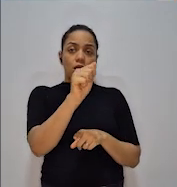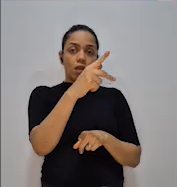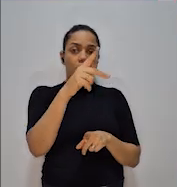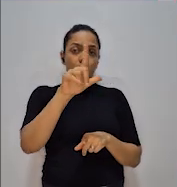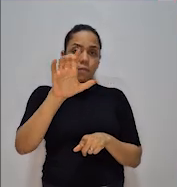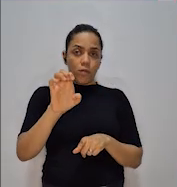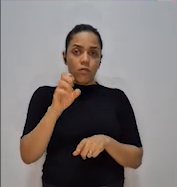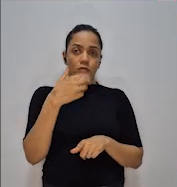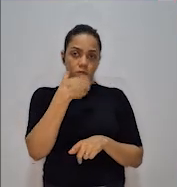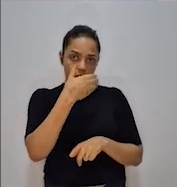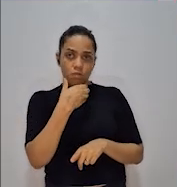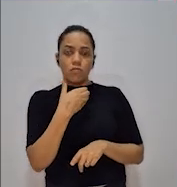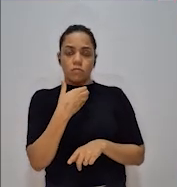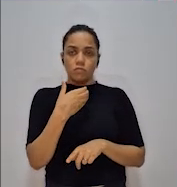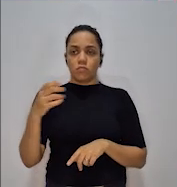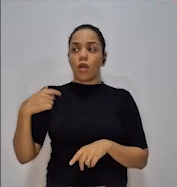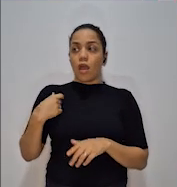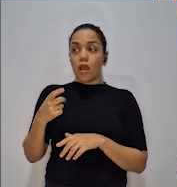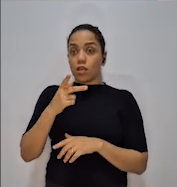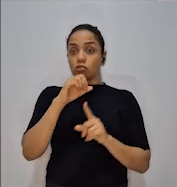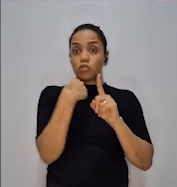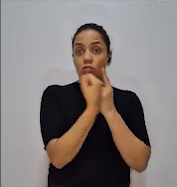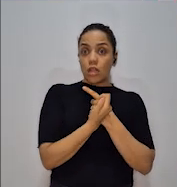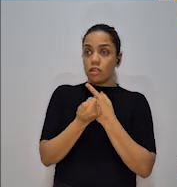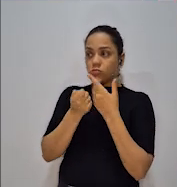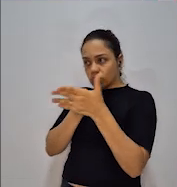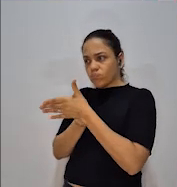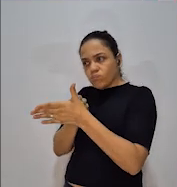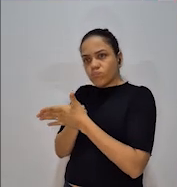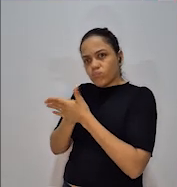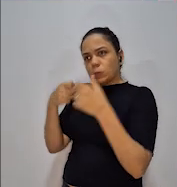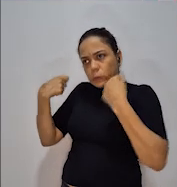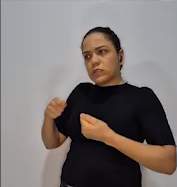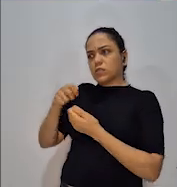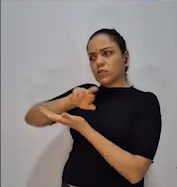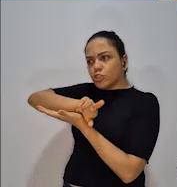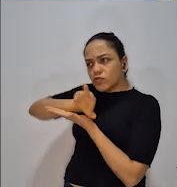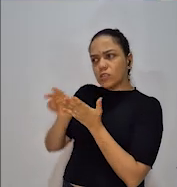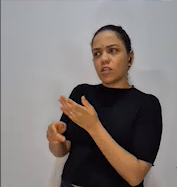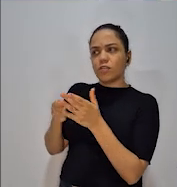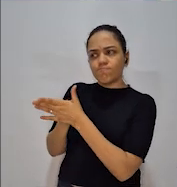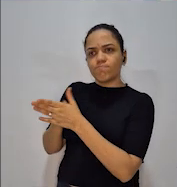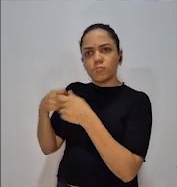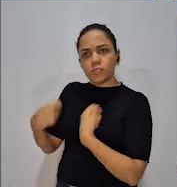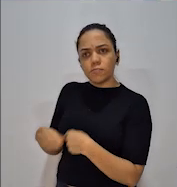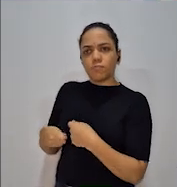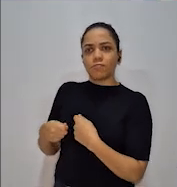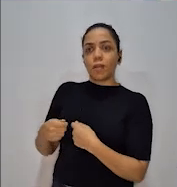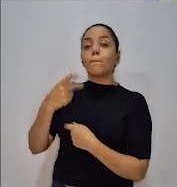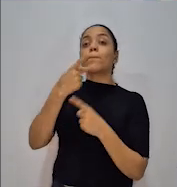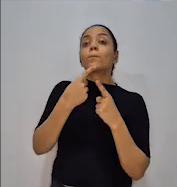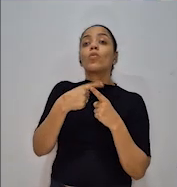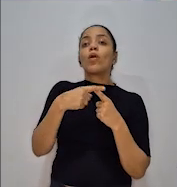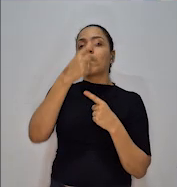por conta da pressão dos seus clientes e funcionários. Então, você vê como é importante